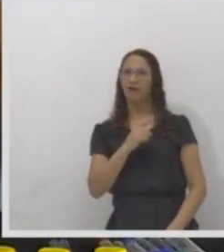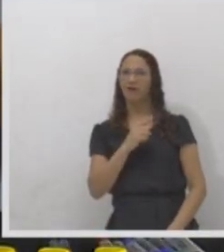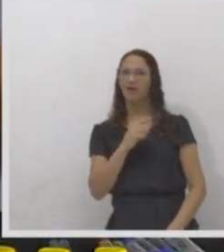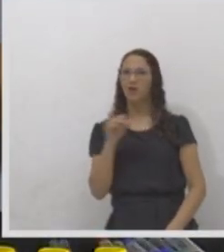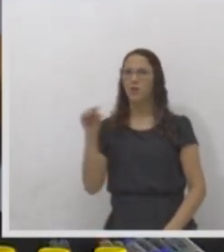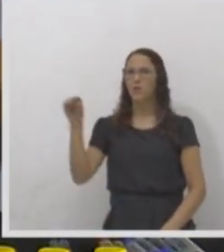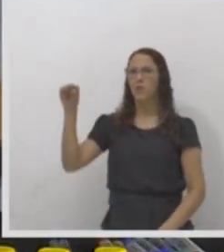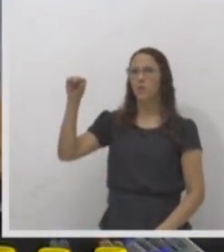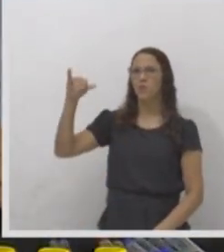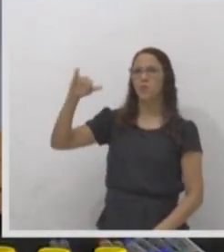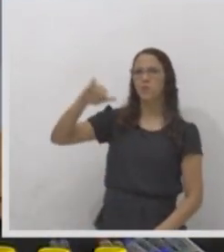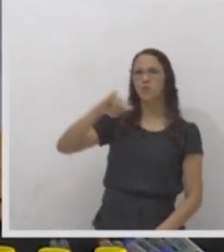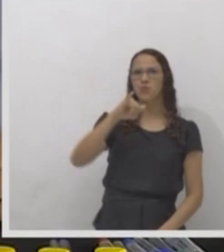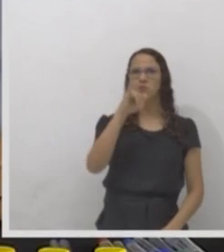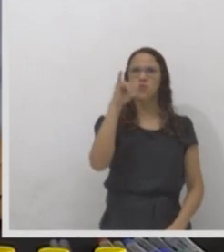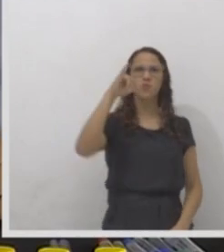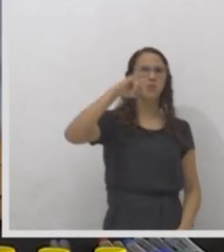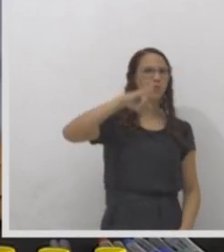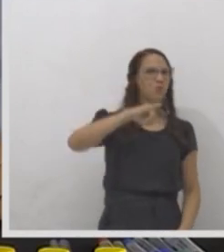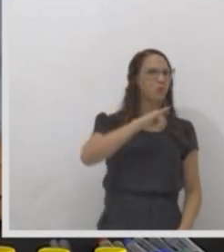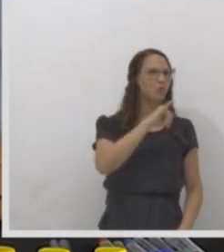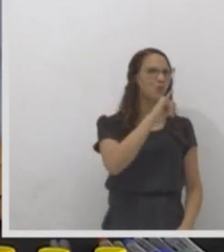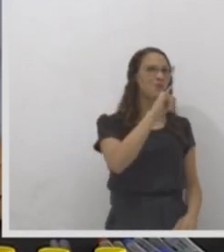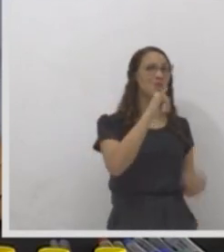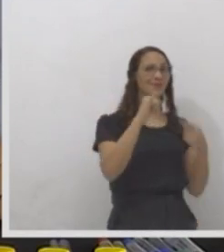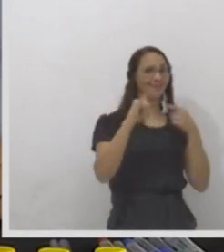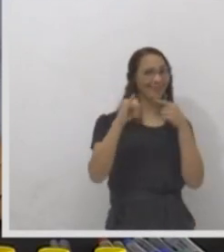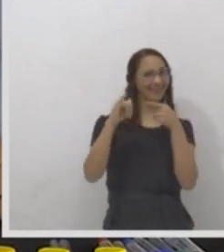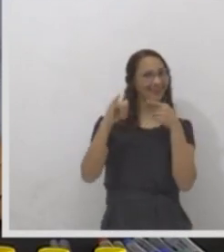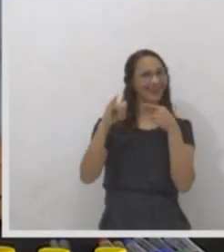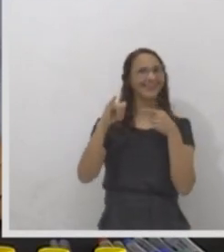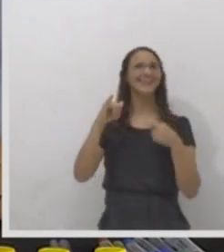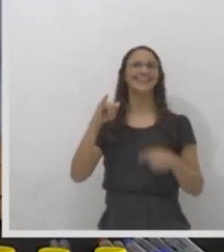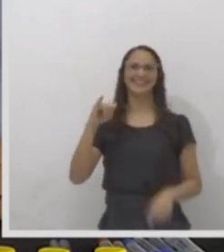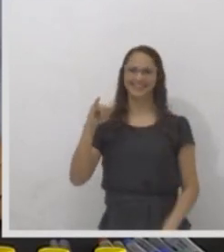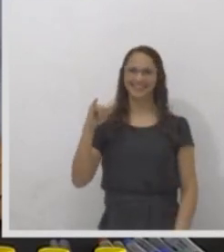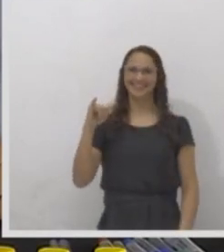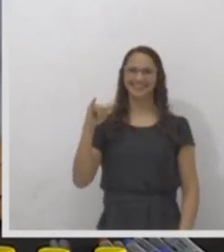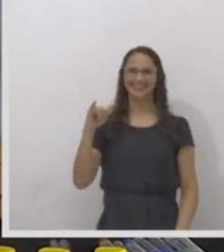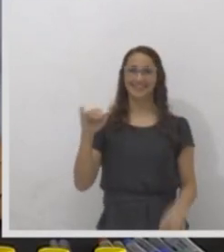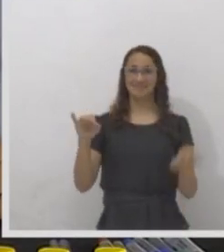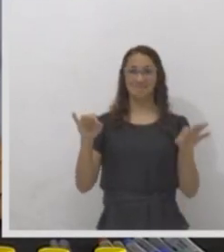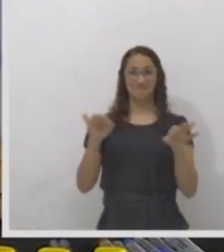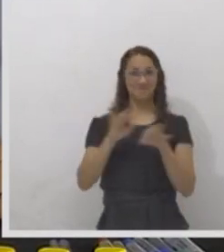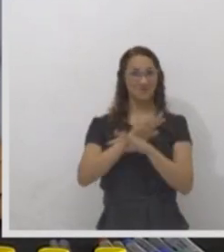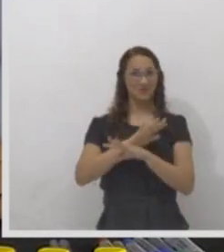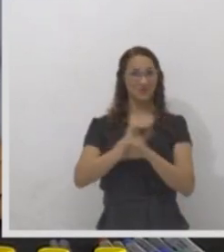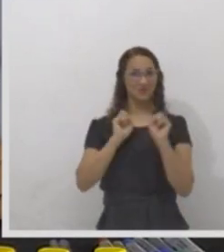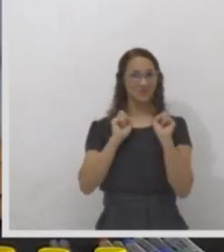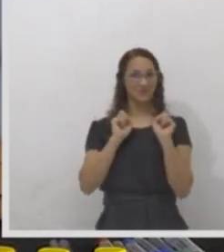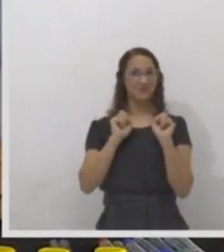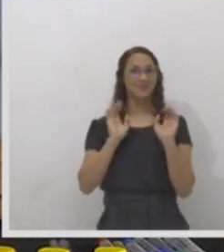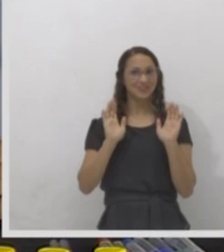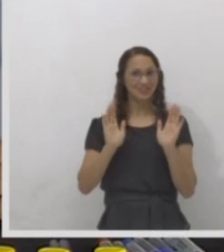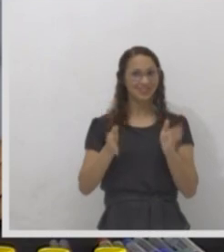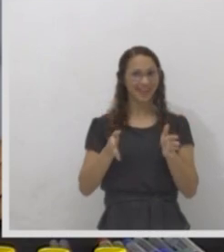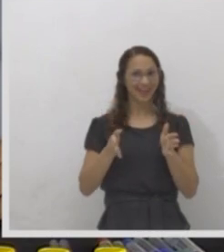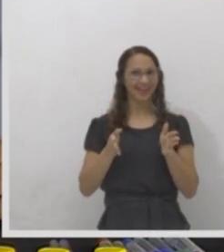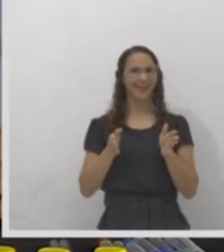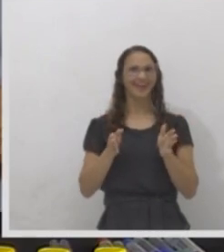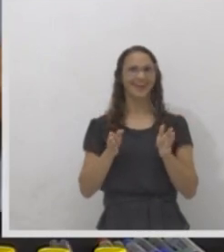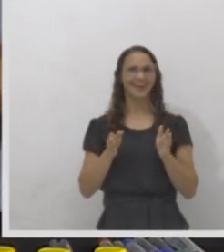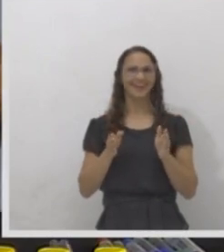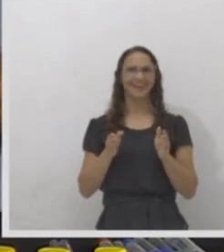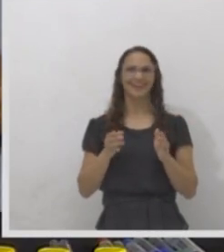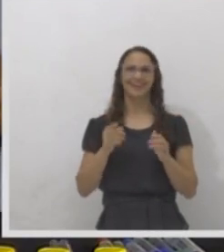avião, certo? E aí com esse avião pronto, a gente já vai acrescentar a palavra aventura, né?